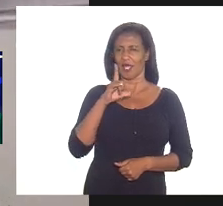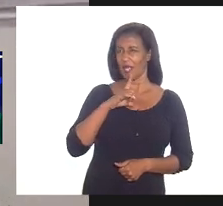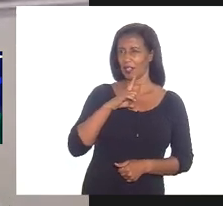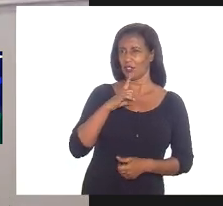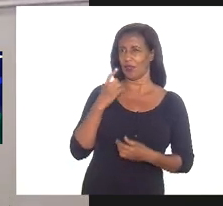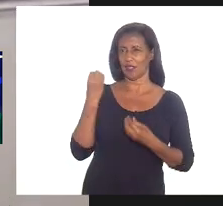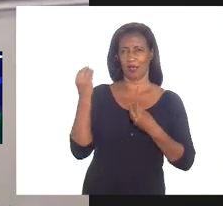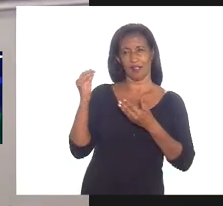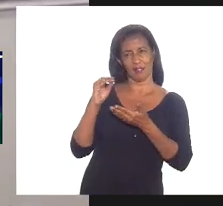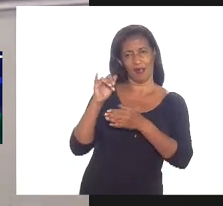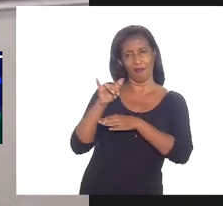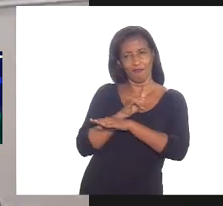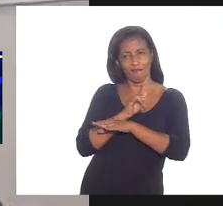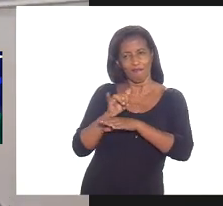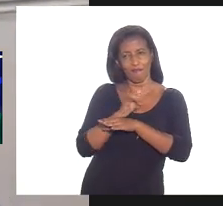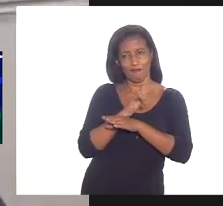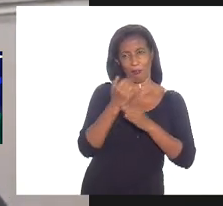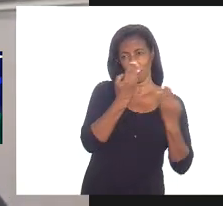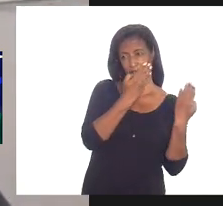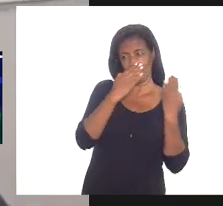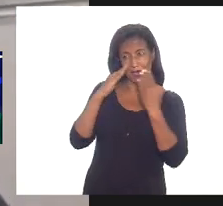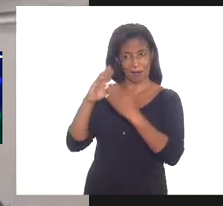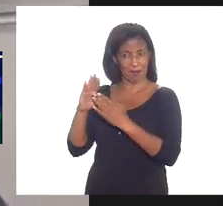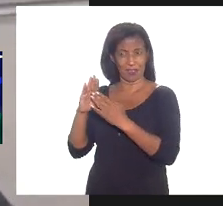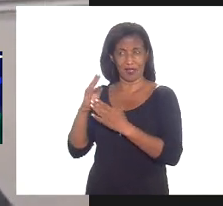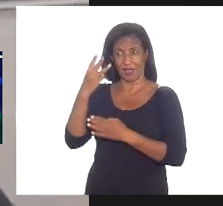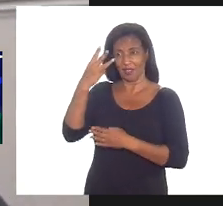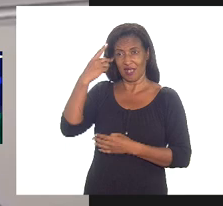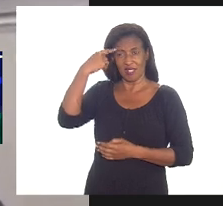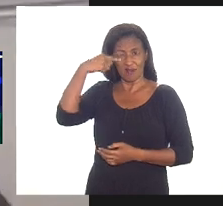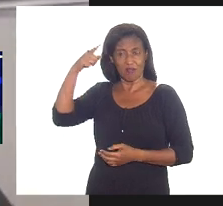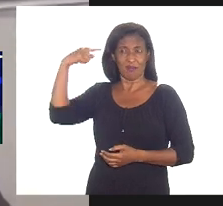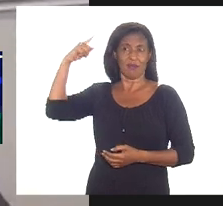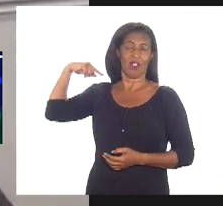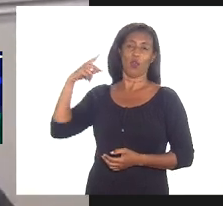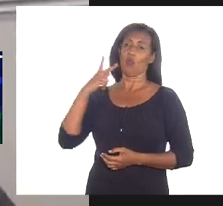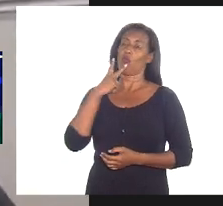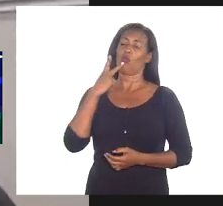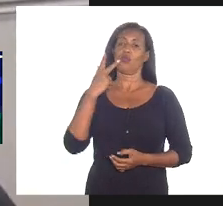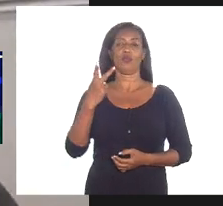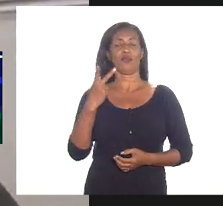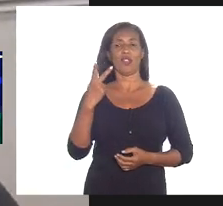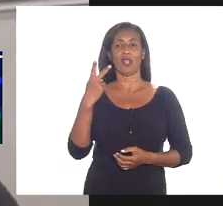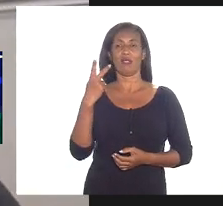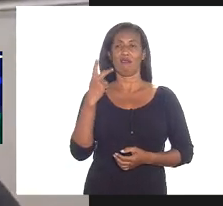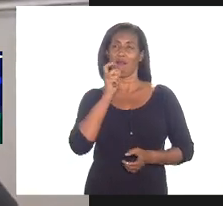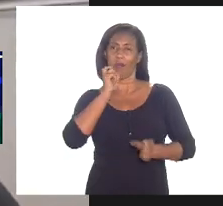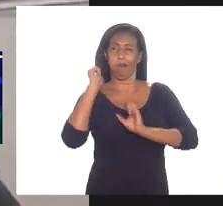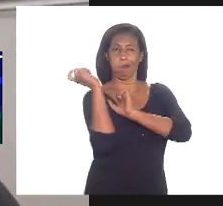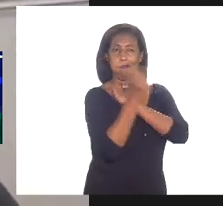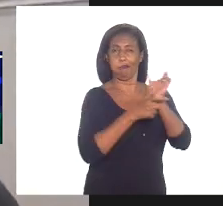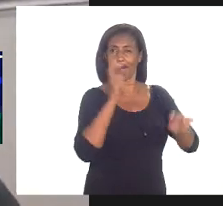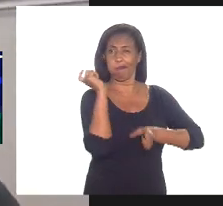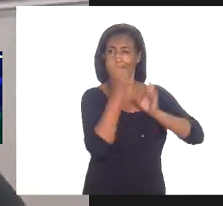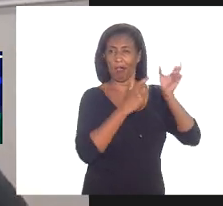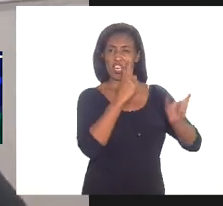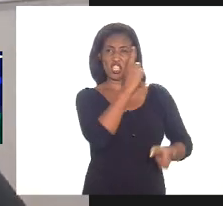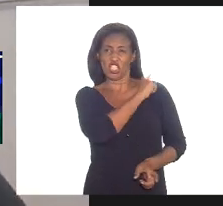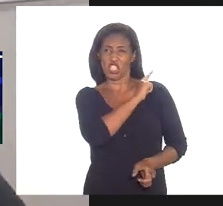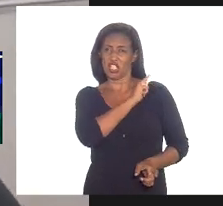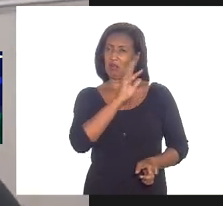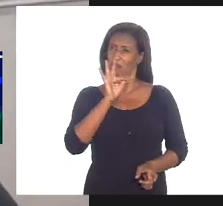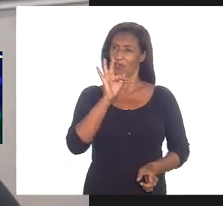artifício para fazer isso comigo me ameaçar com a três semanas atrás quando eu sentei a broca na questão da gestão da Polícia